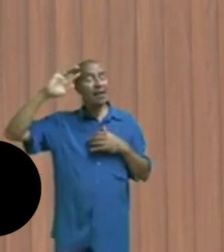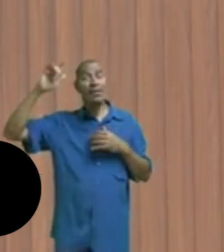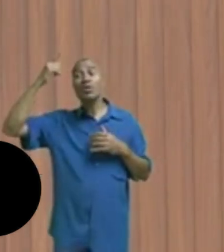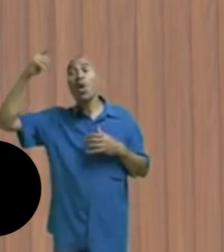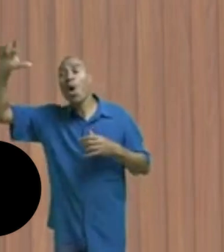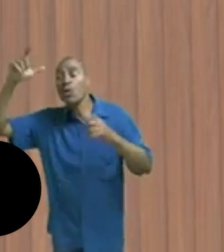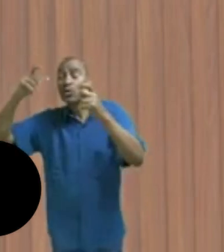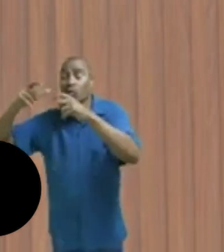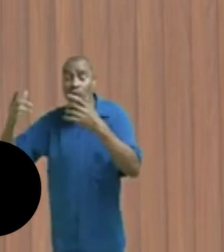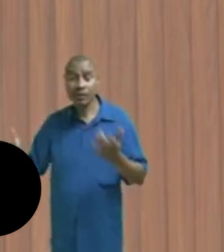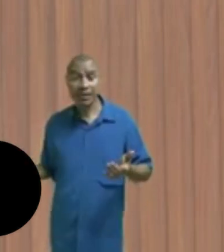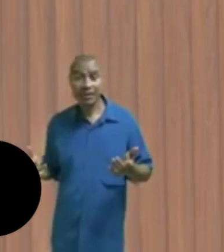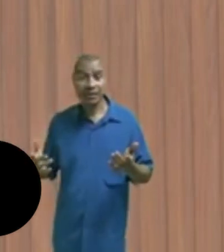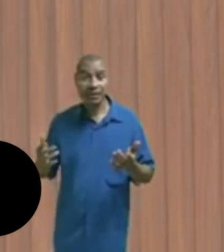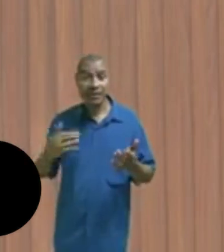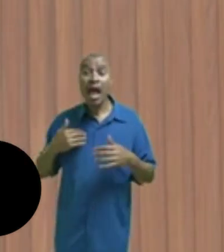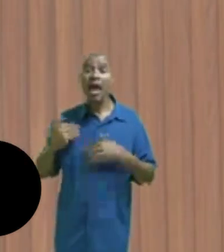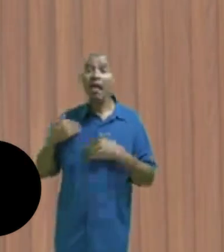não.